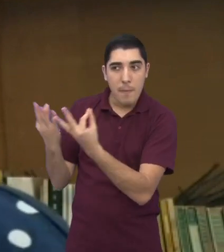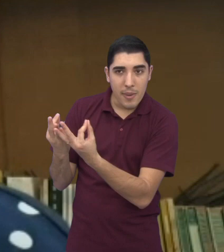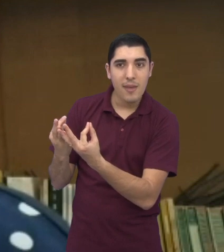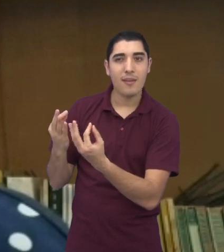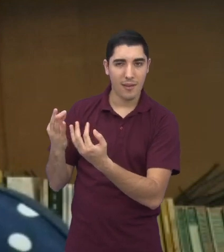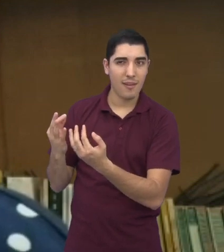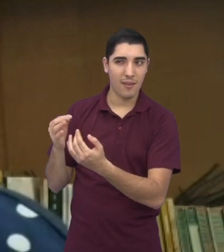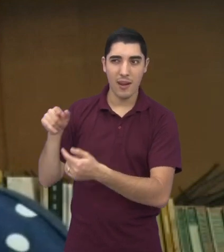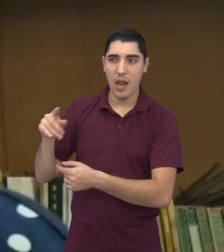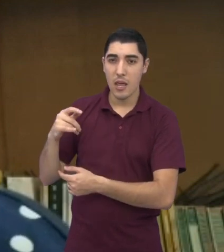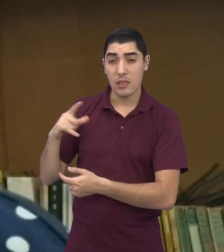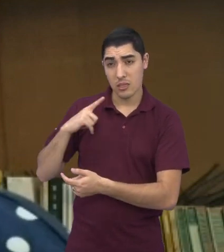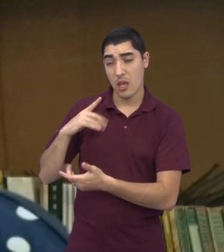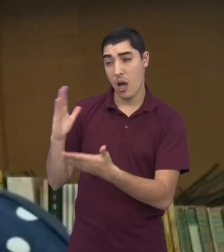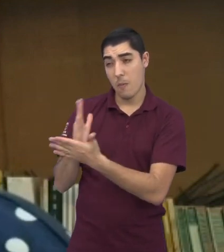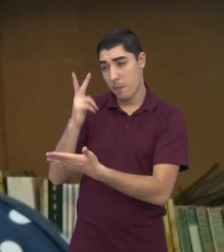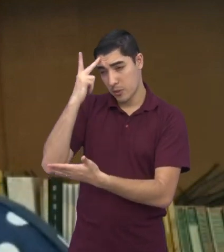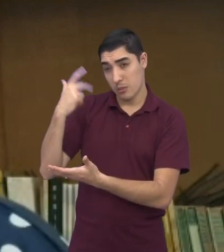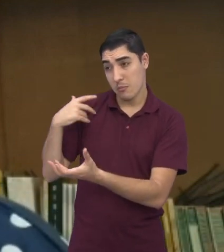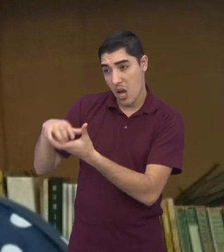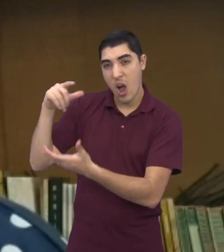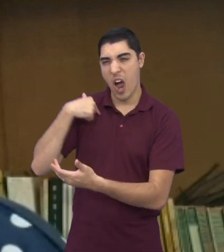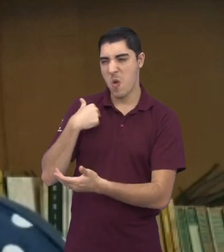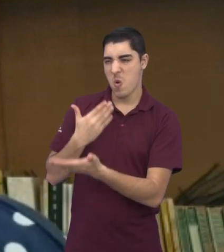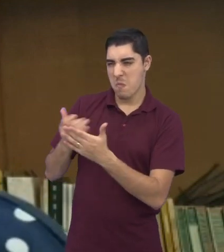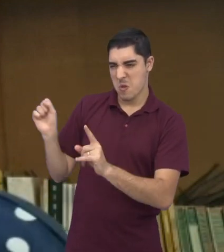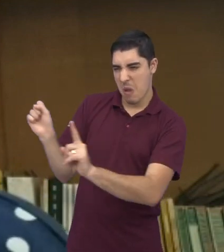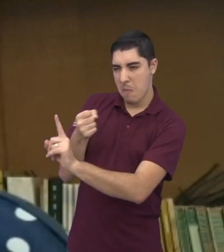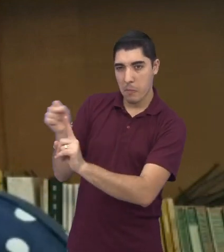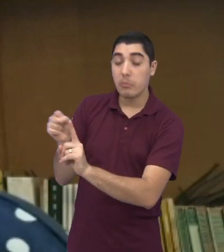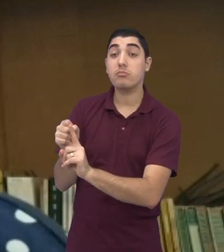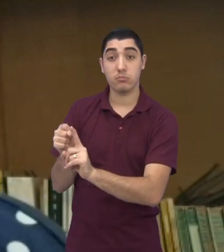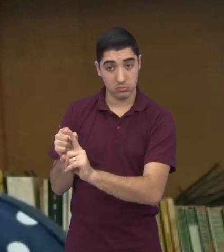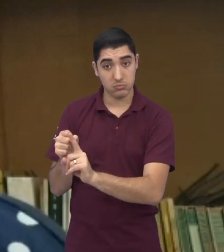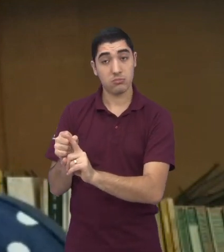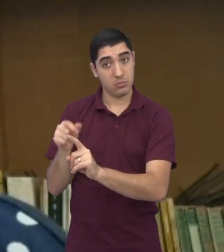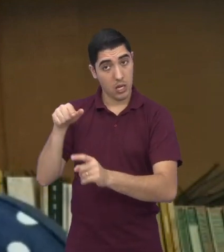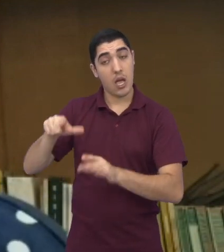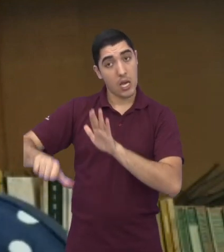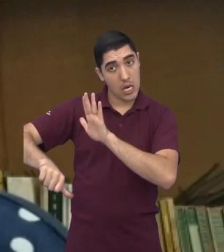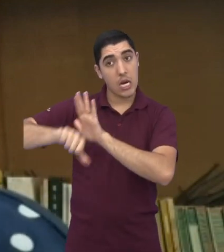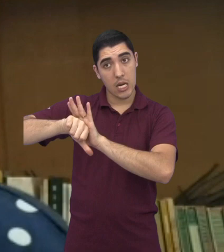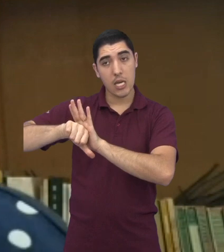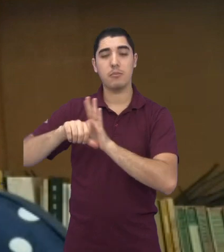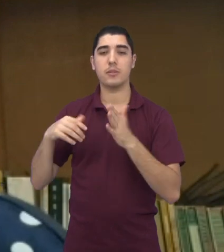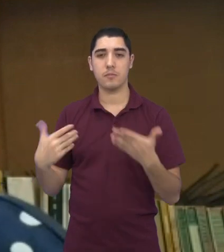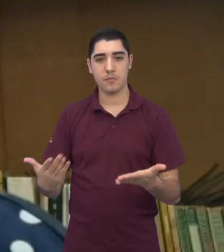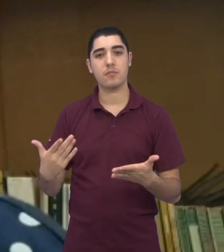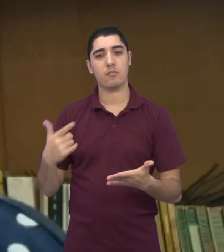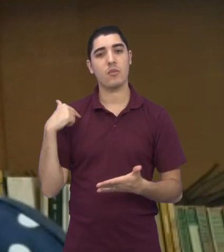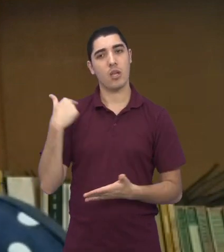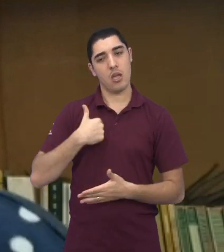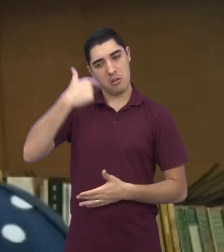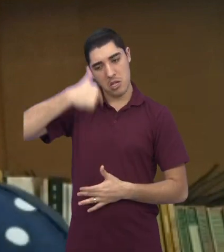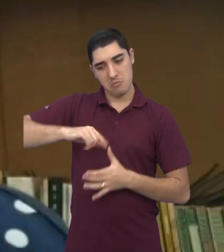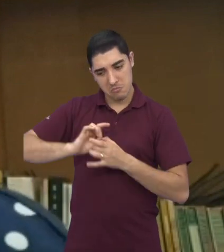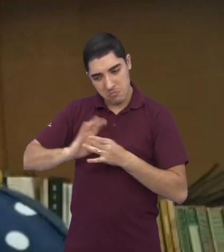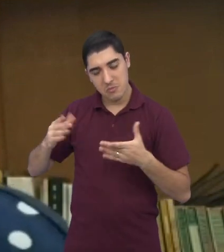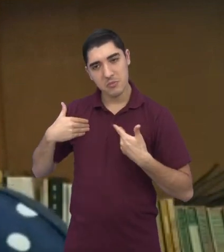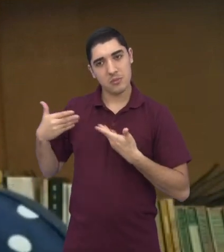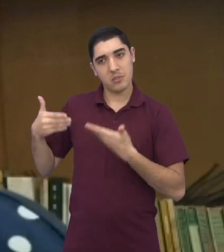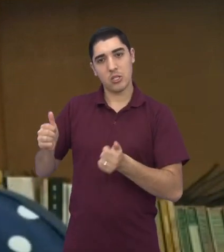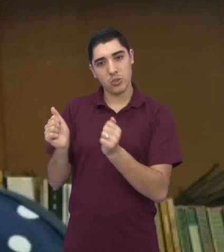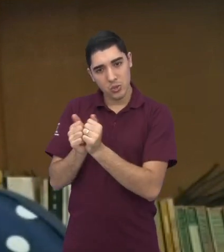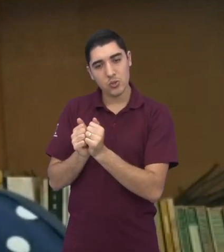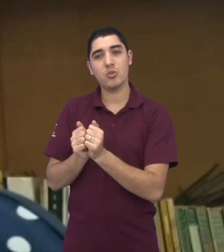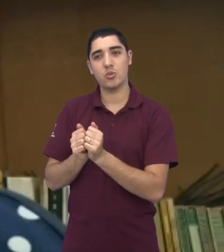você vai cuidar de alguém debilitado e judia. Então, nós estamos aqui, eu me dispus a estar com vocês na